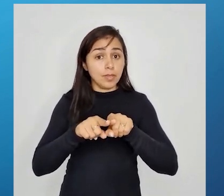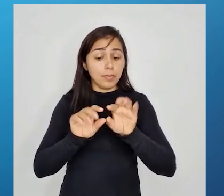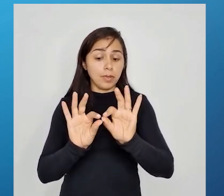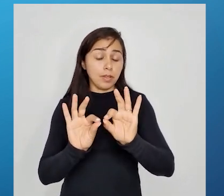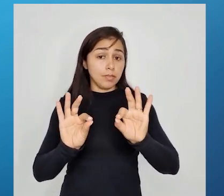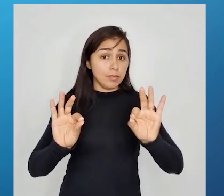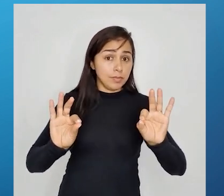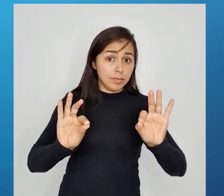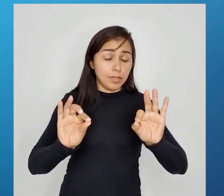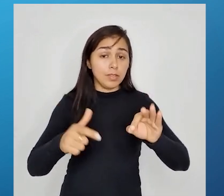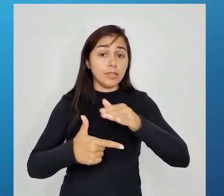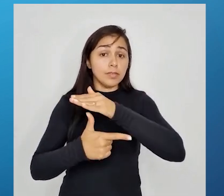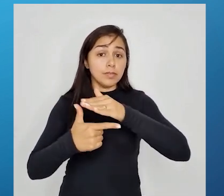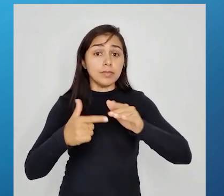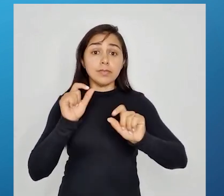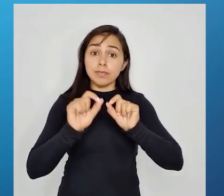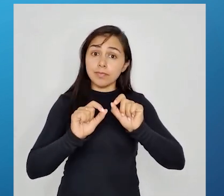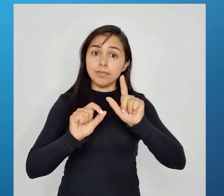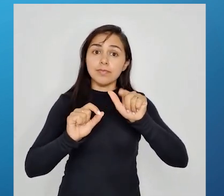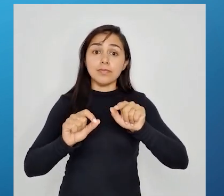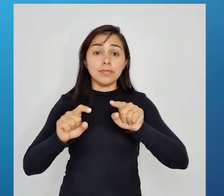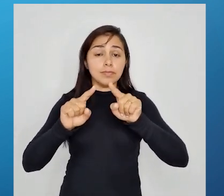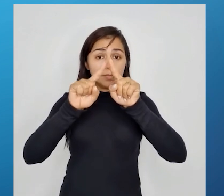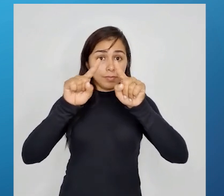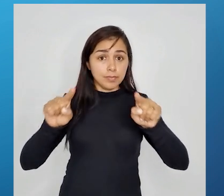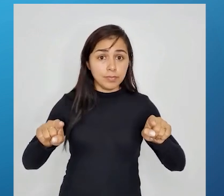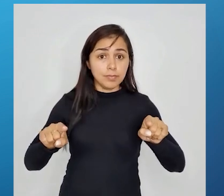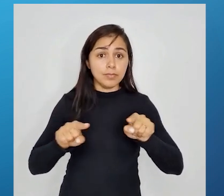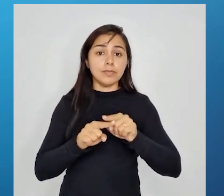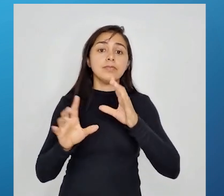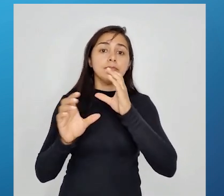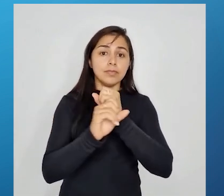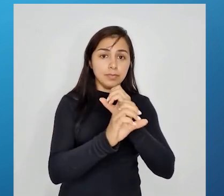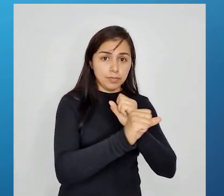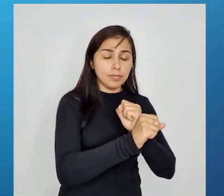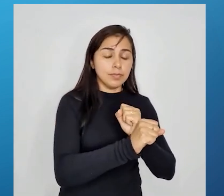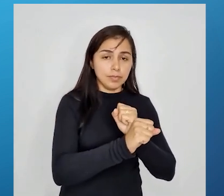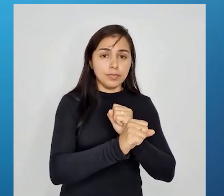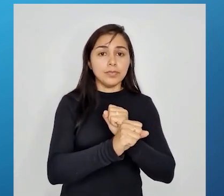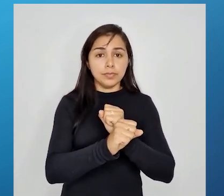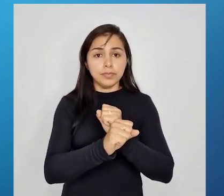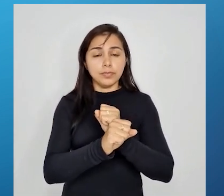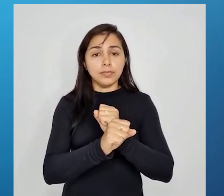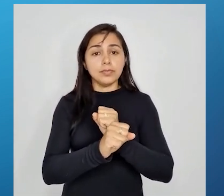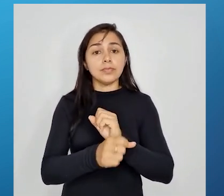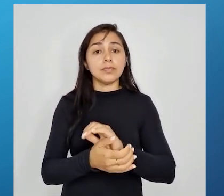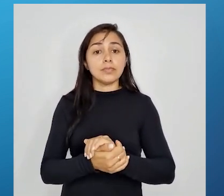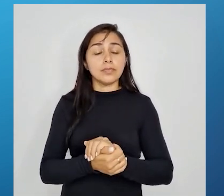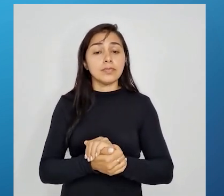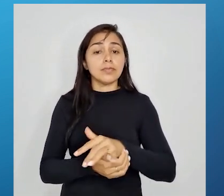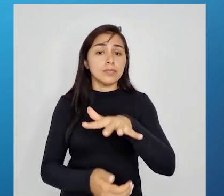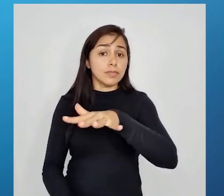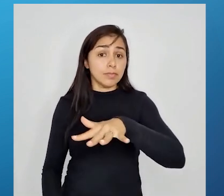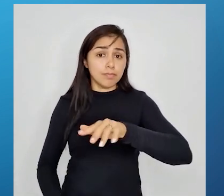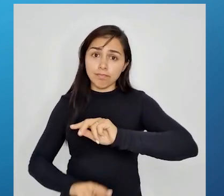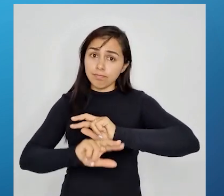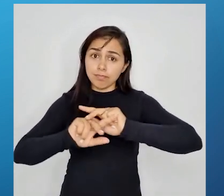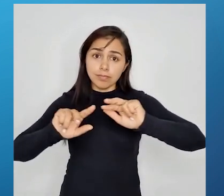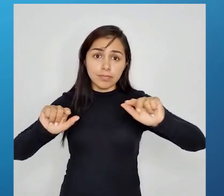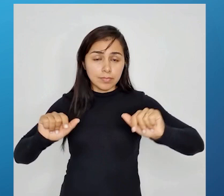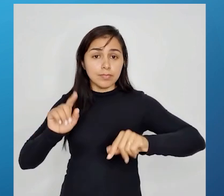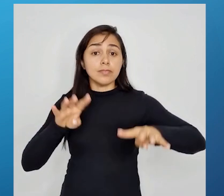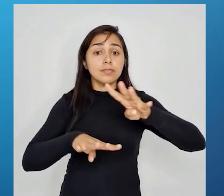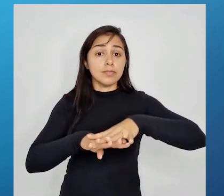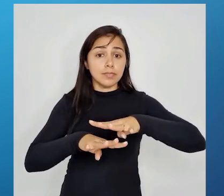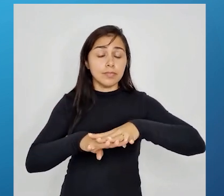a trigonometria. A trigonometria atua diretamente ou indiretamente em vários ramos da matemática, que